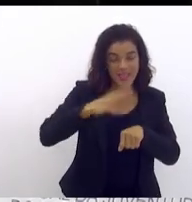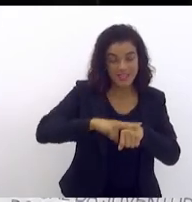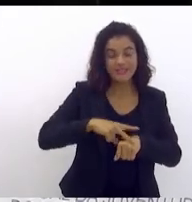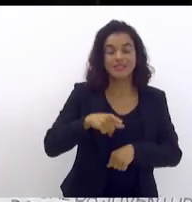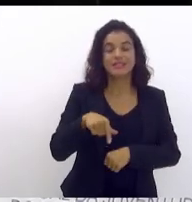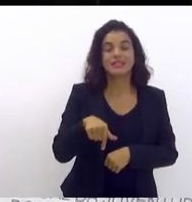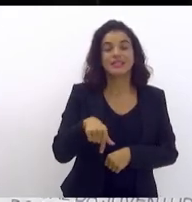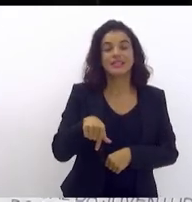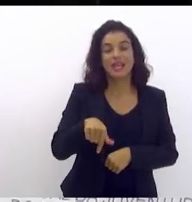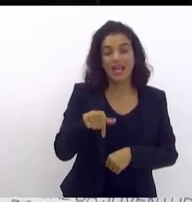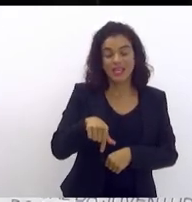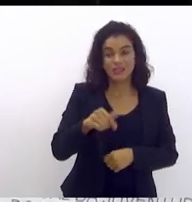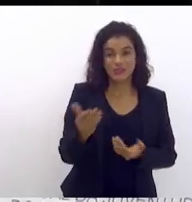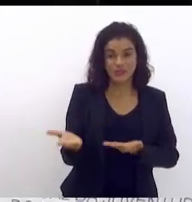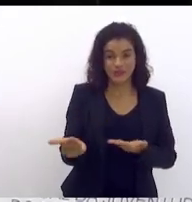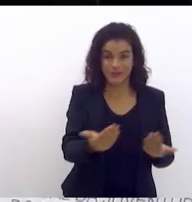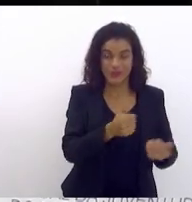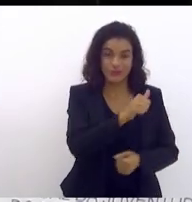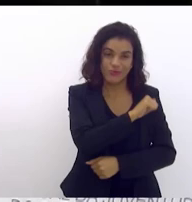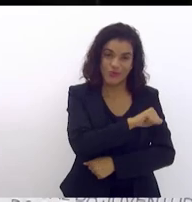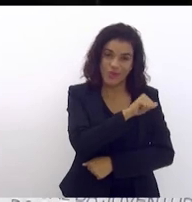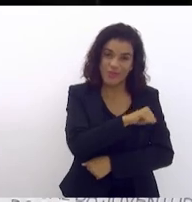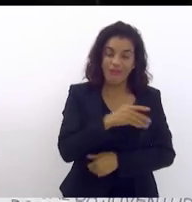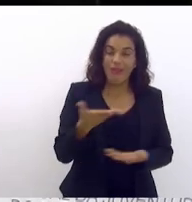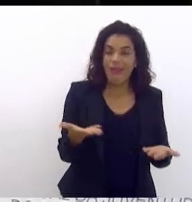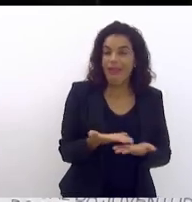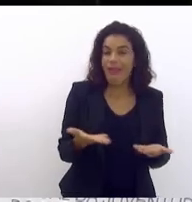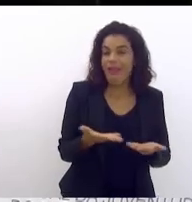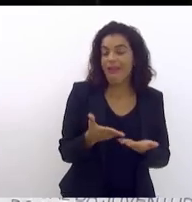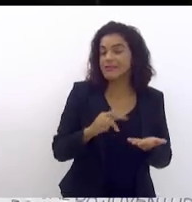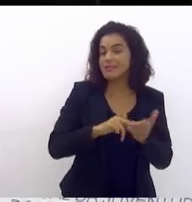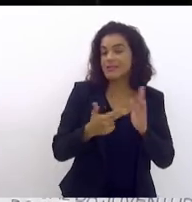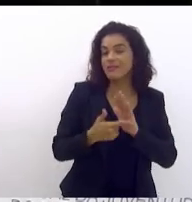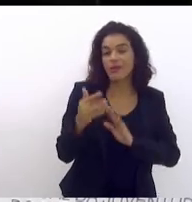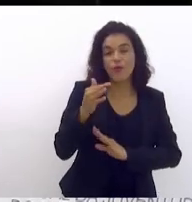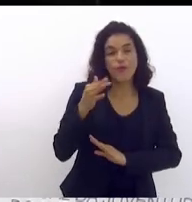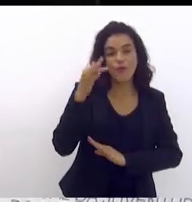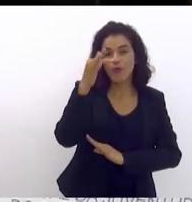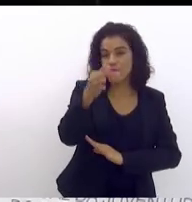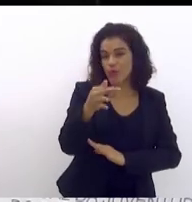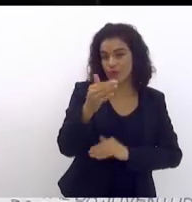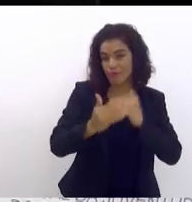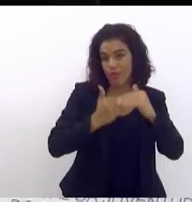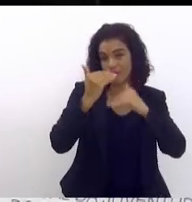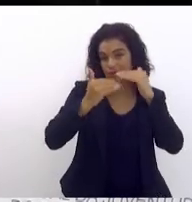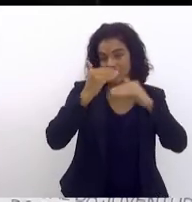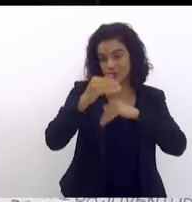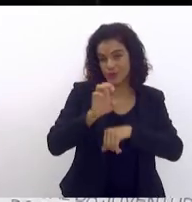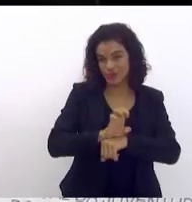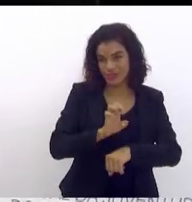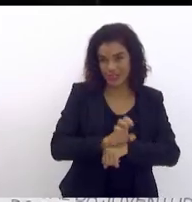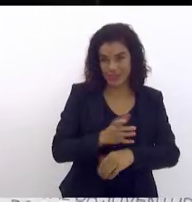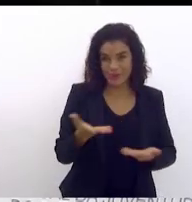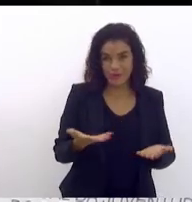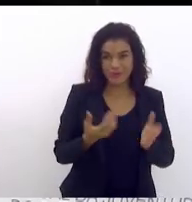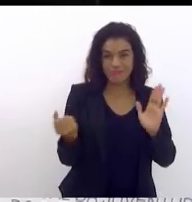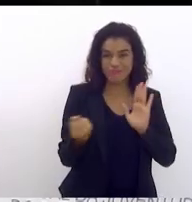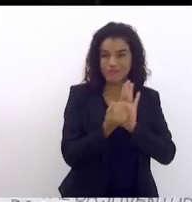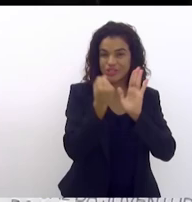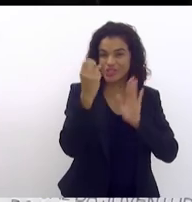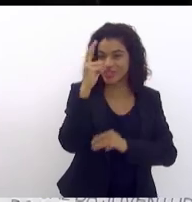Fluminense ela é o presente desse estado ela é o futuro desse estado Hoje é um dia histórico para nosso Estado